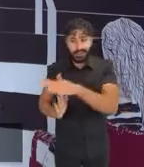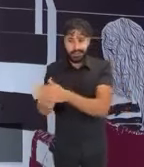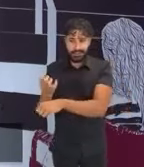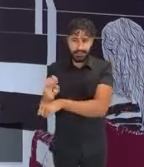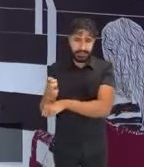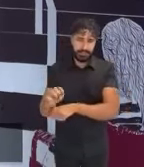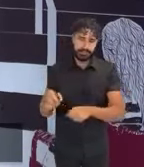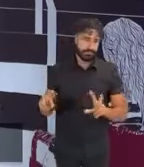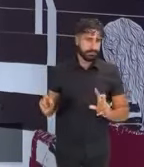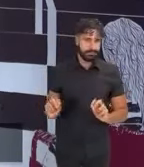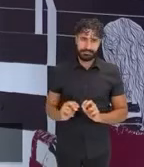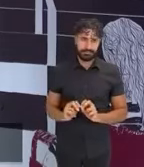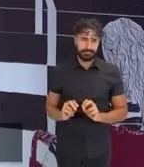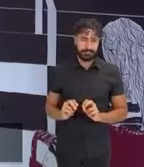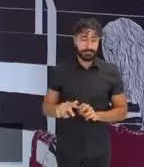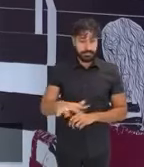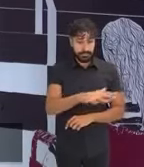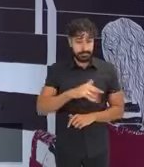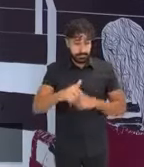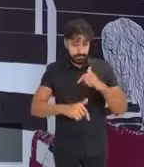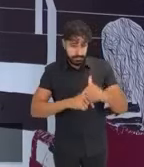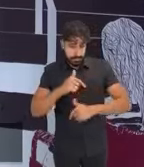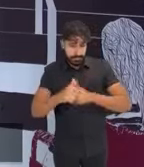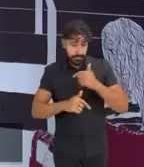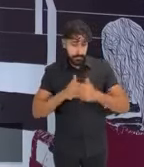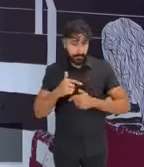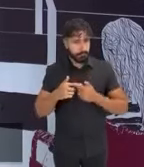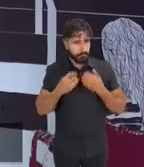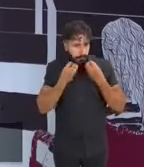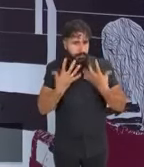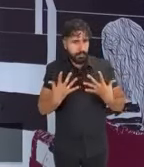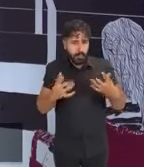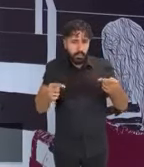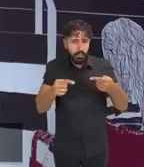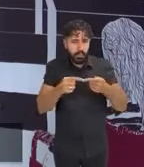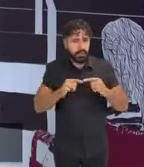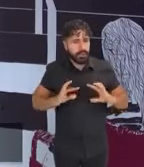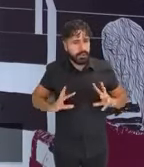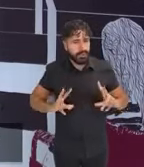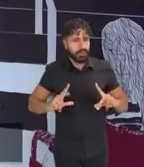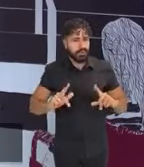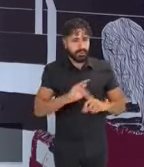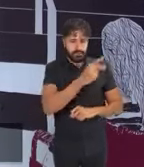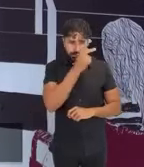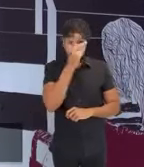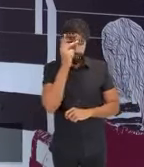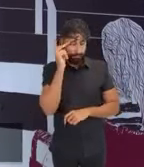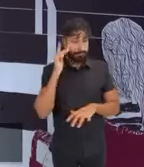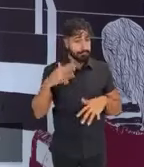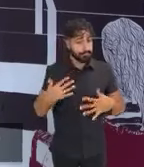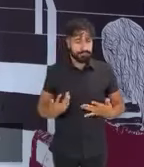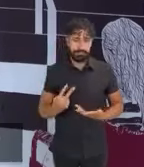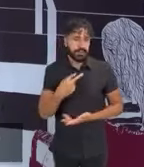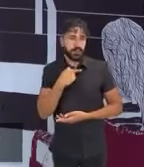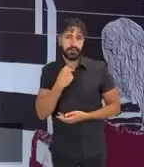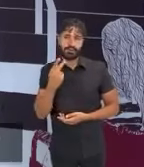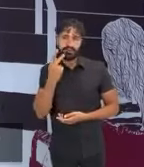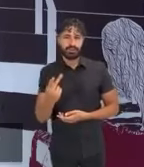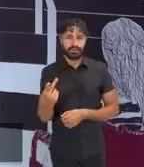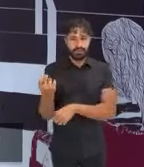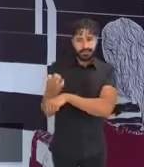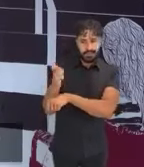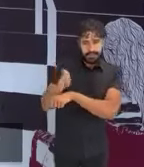Na realidade, o meio de trabalho, o meio ambiente sadio é para todos. Então, também não pode dizer que o